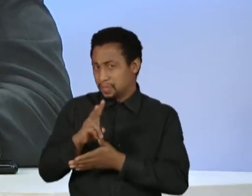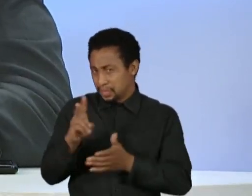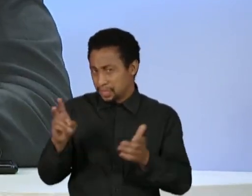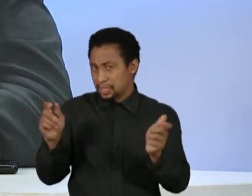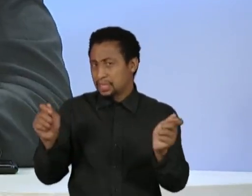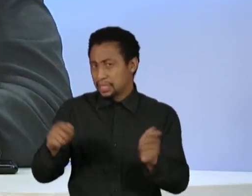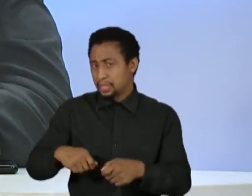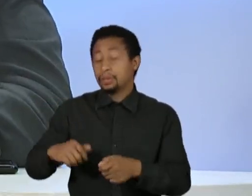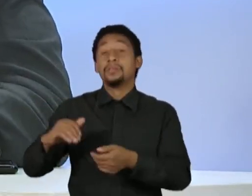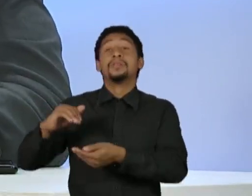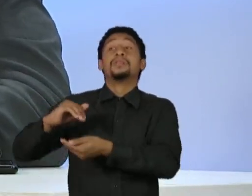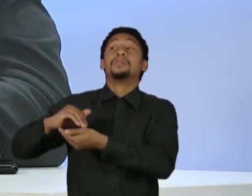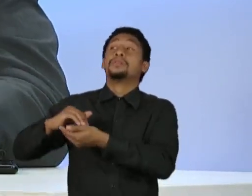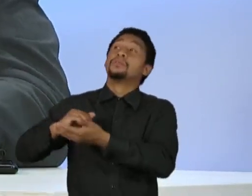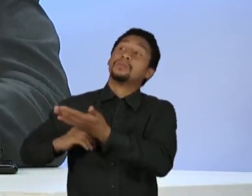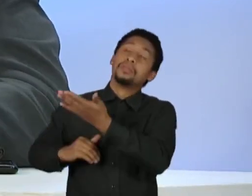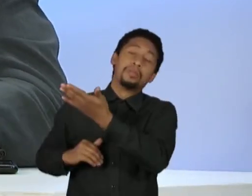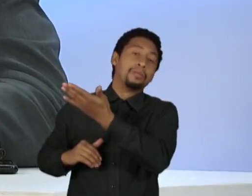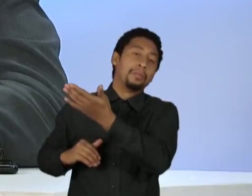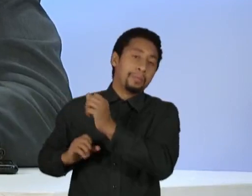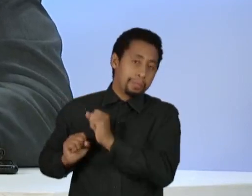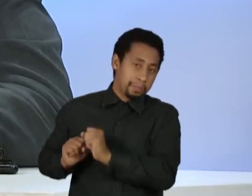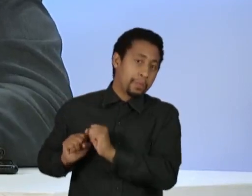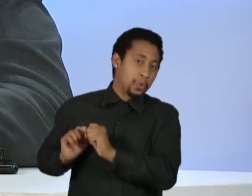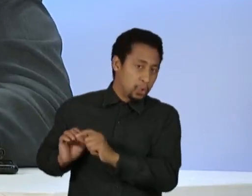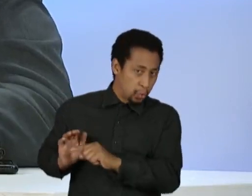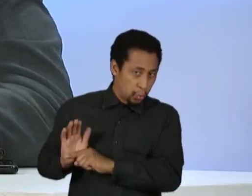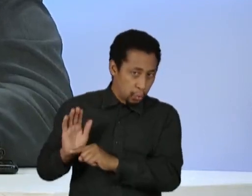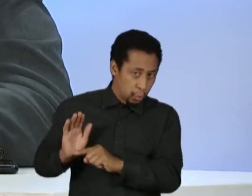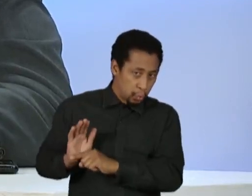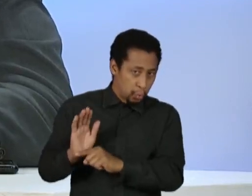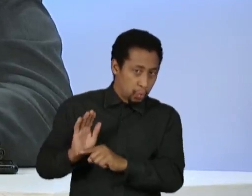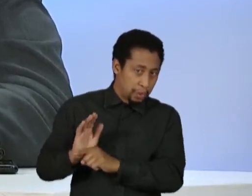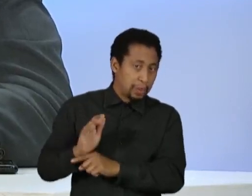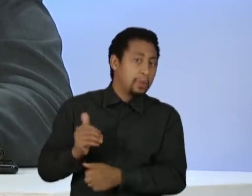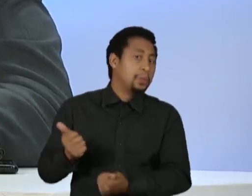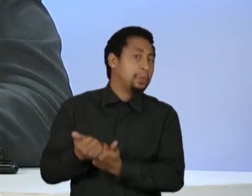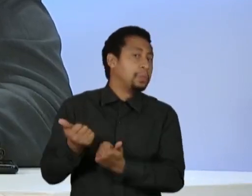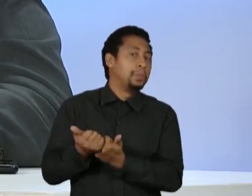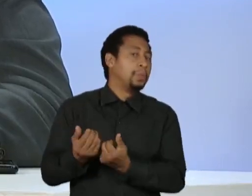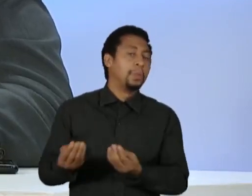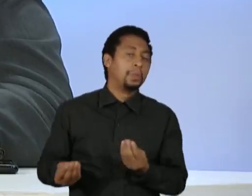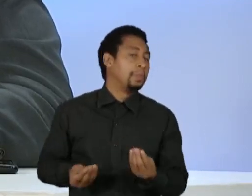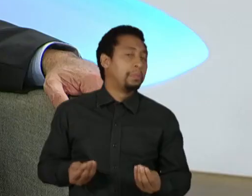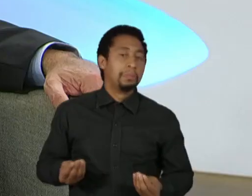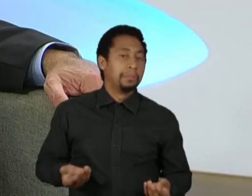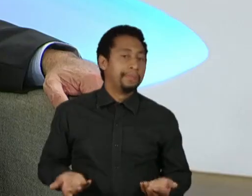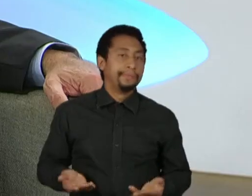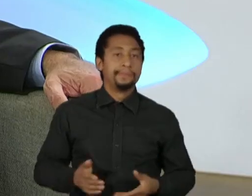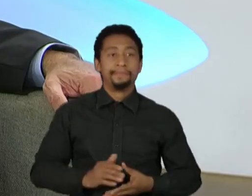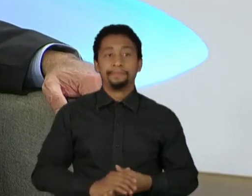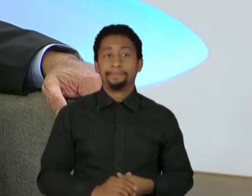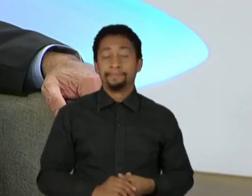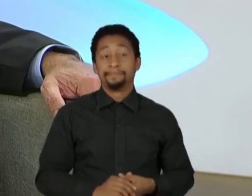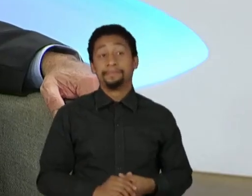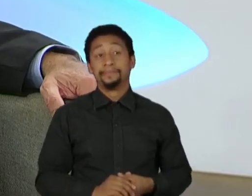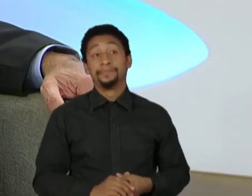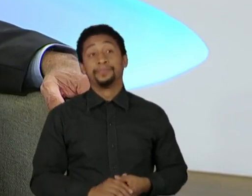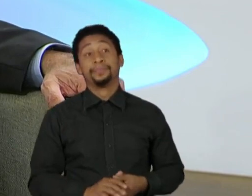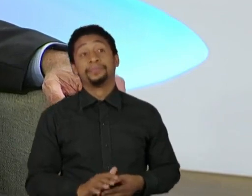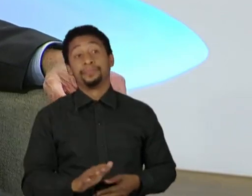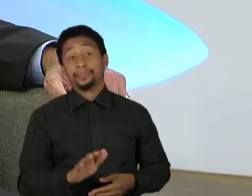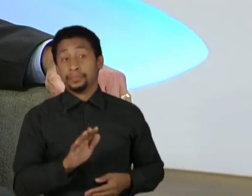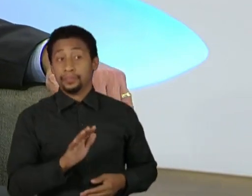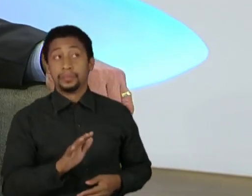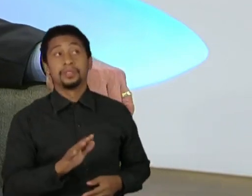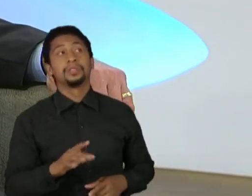Supremo Tribunal Federal tá pode ajudar e pode contribuir nessa discussão nós temos algumas questões que